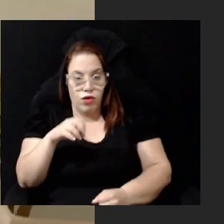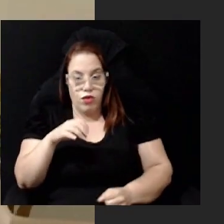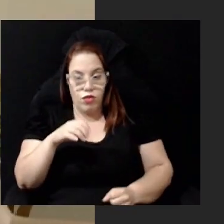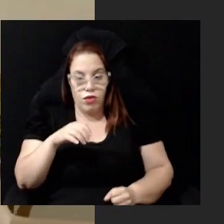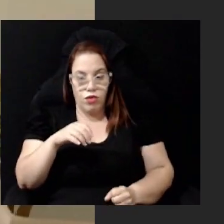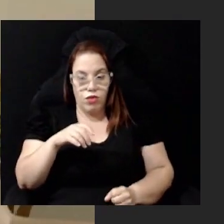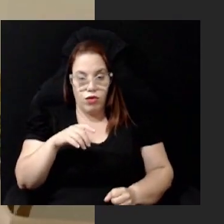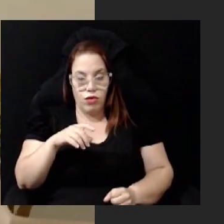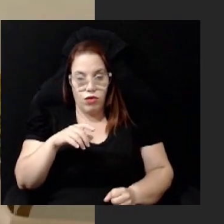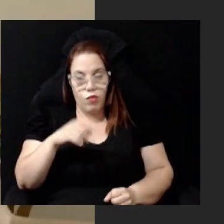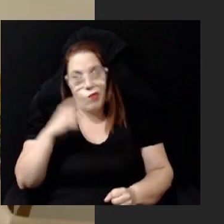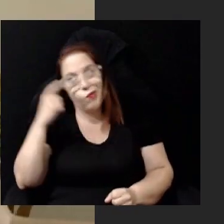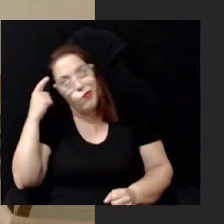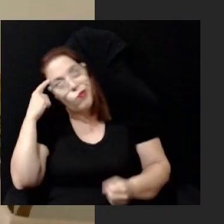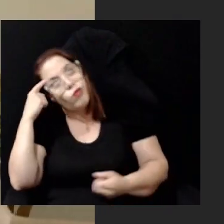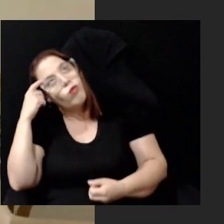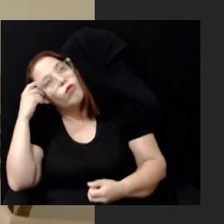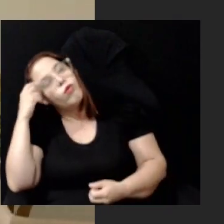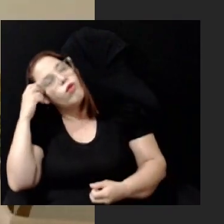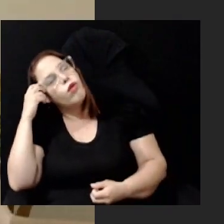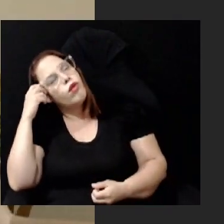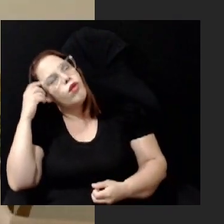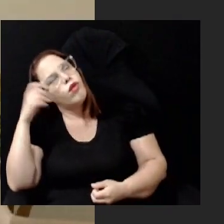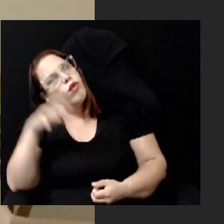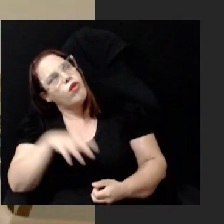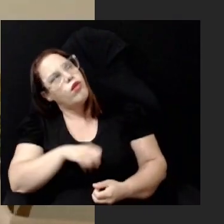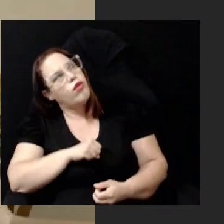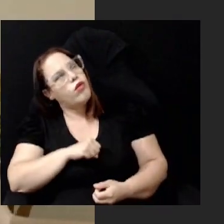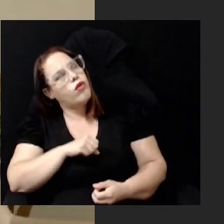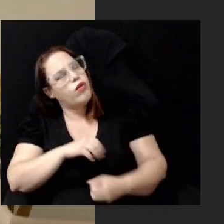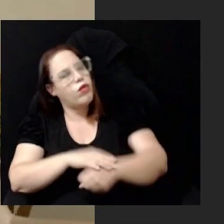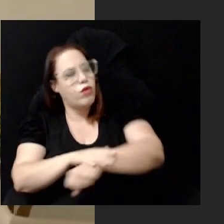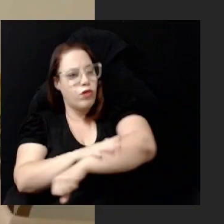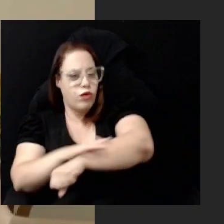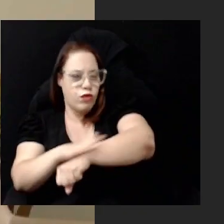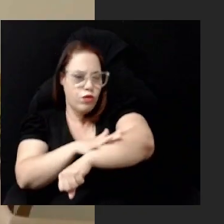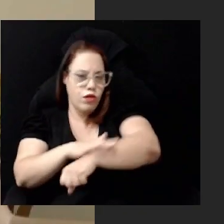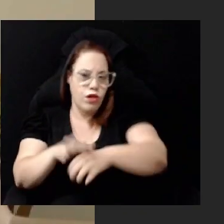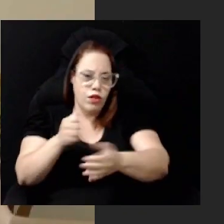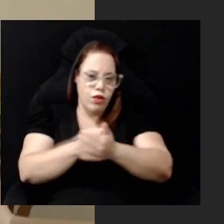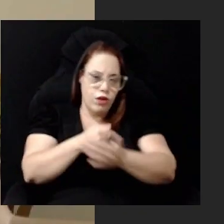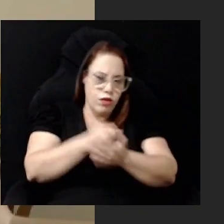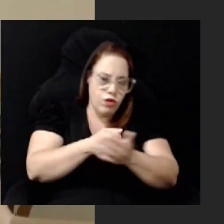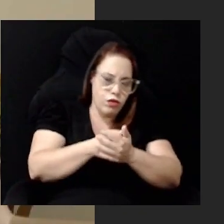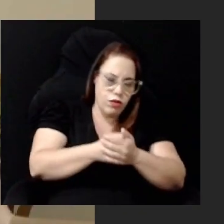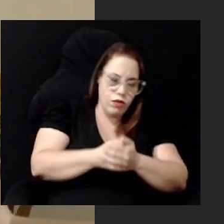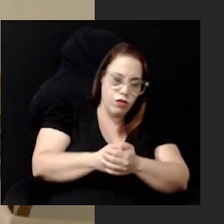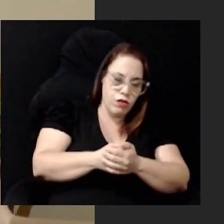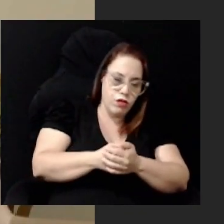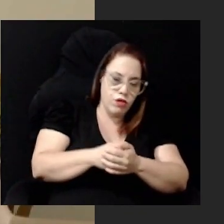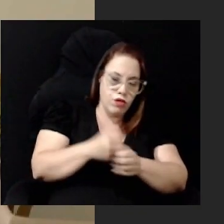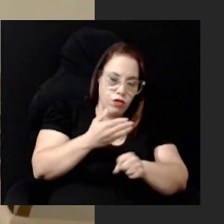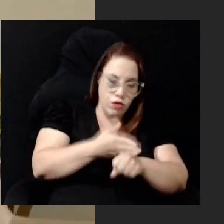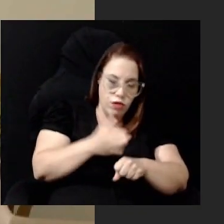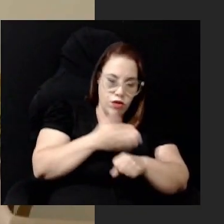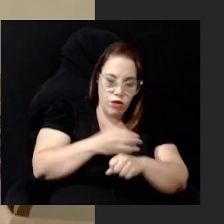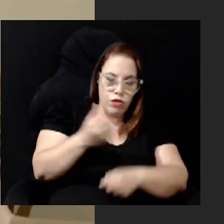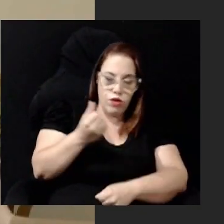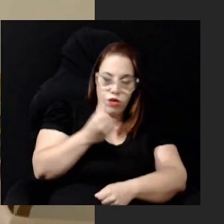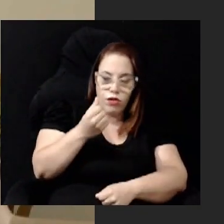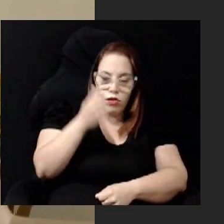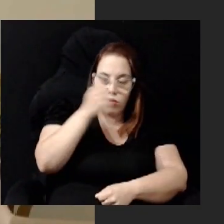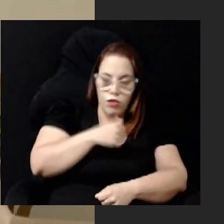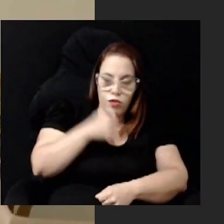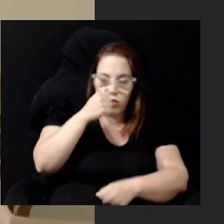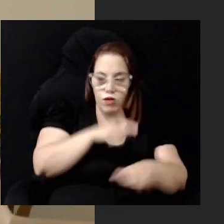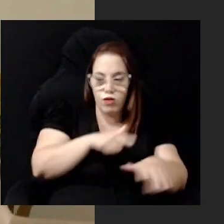nada que faça pensar numa infecção. E aquela febre, ela se mantém persistente, você já tratou uma semana, 2